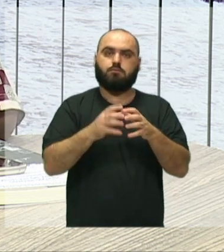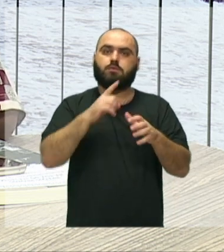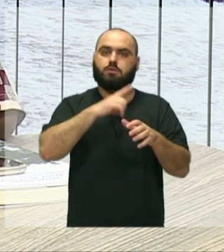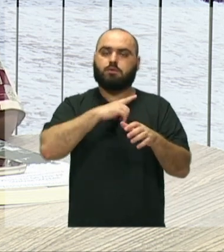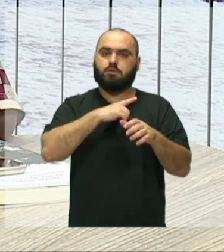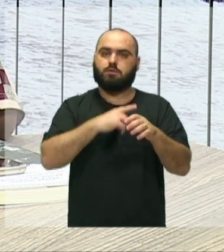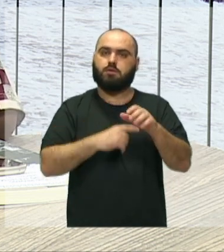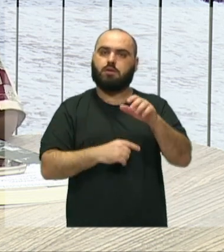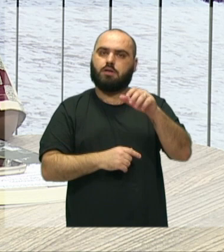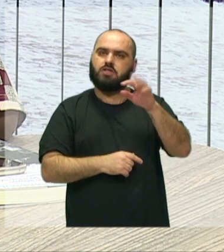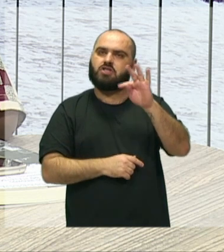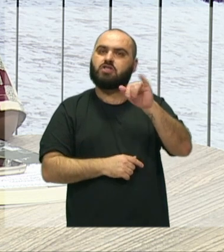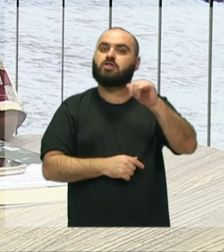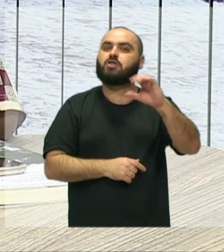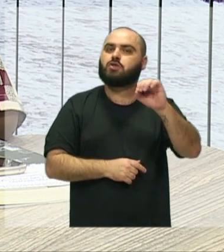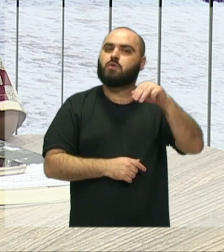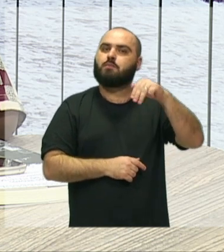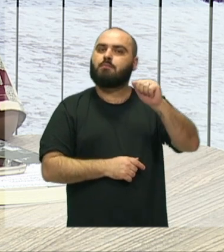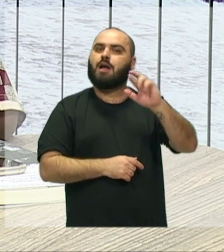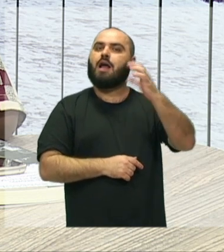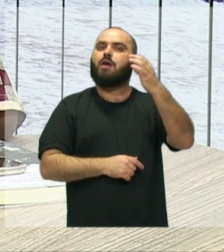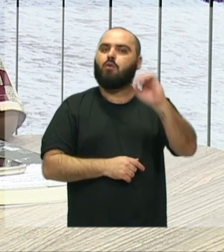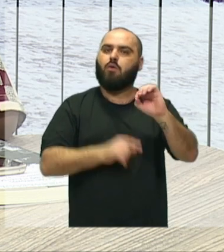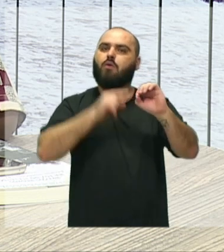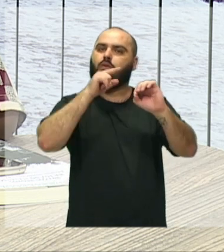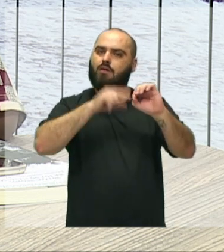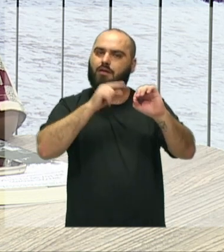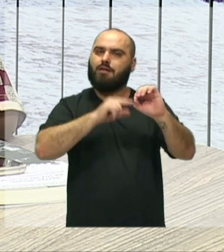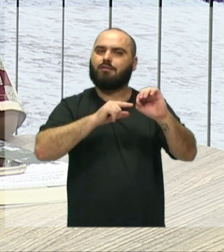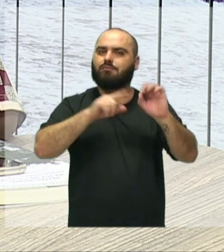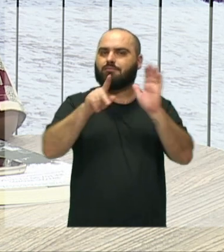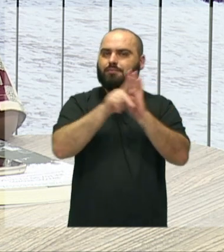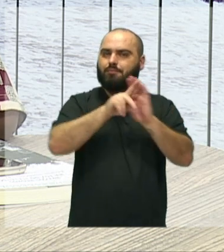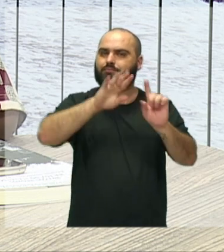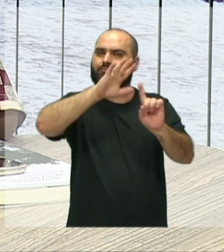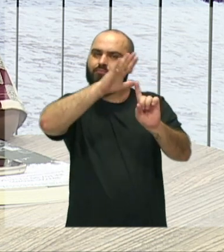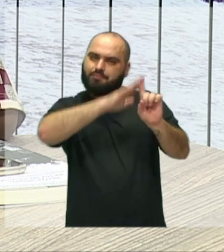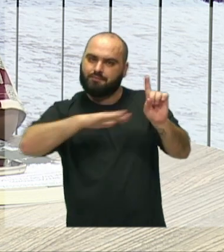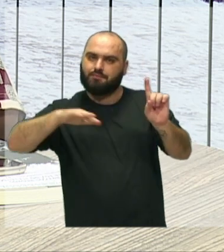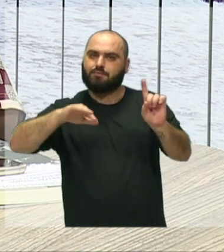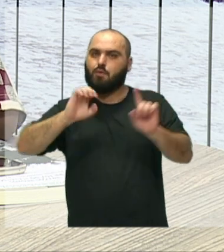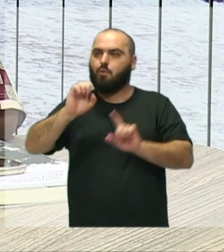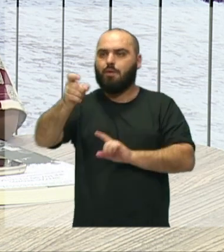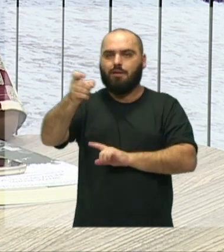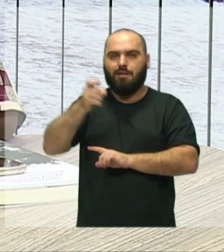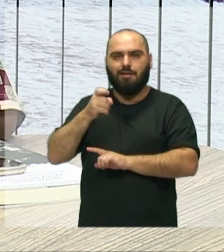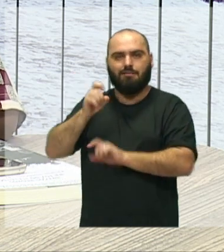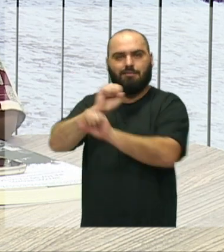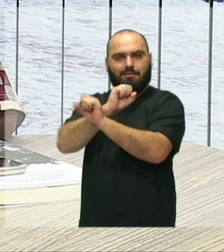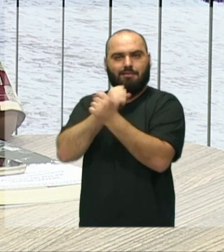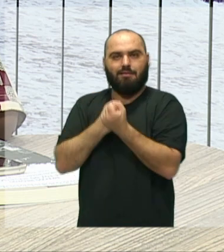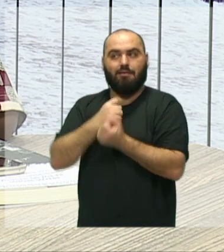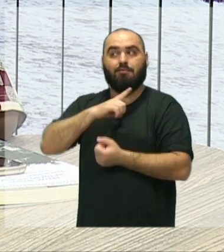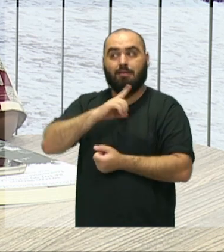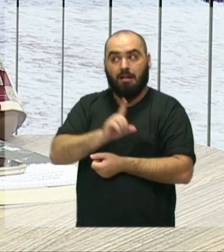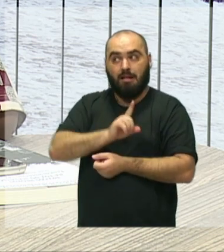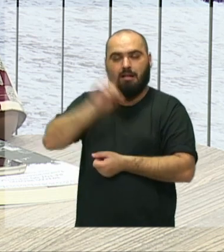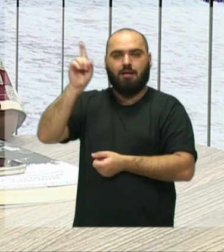Marco, em homenagem a um ex-escravizado que tem aqui na região de Santo Amaro da